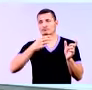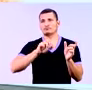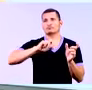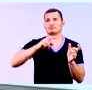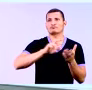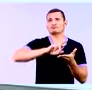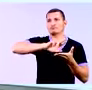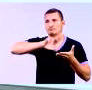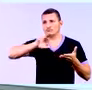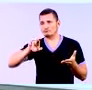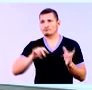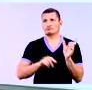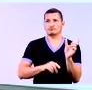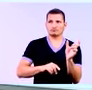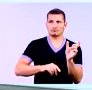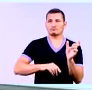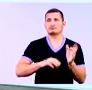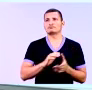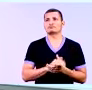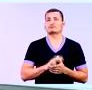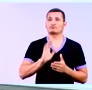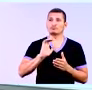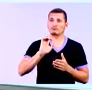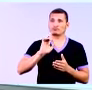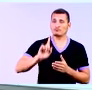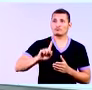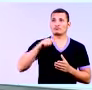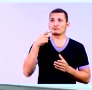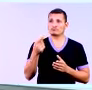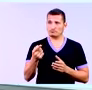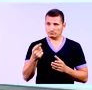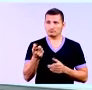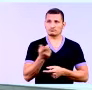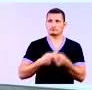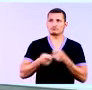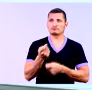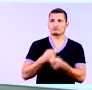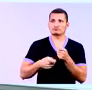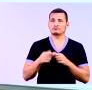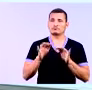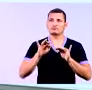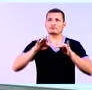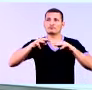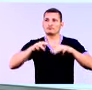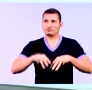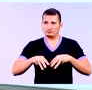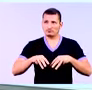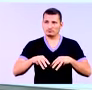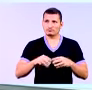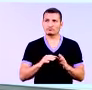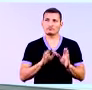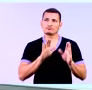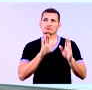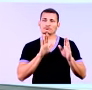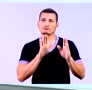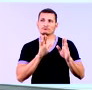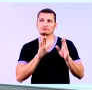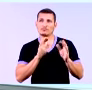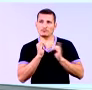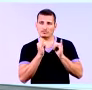N comandos. Então, após a execução desses comandos, após essa transação ser finalizada, a consistência do banco de dados deve